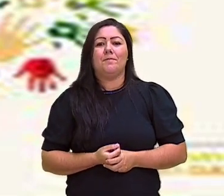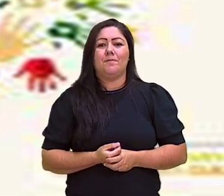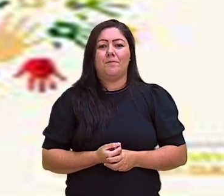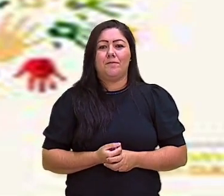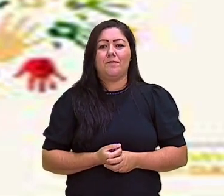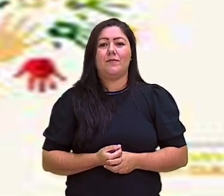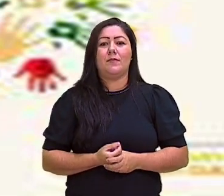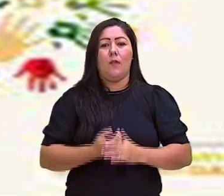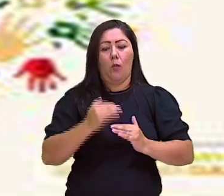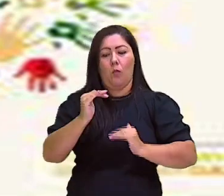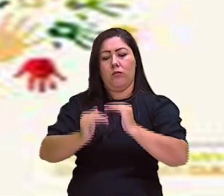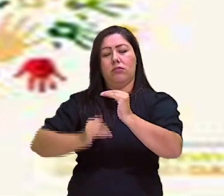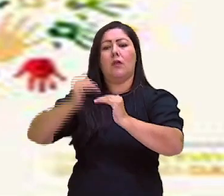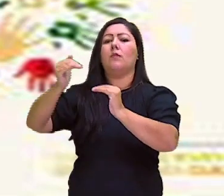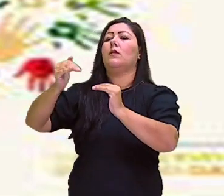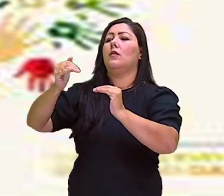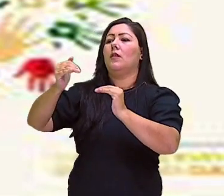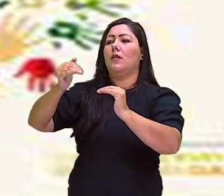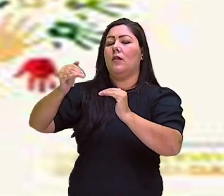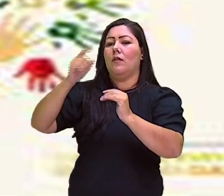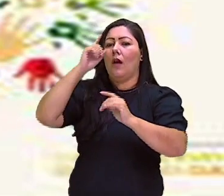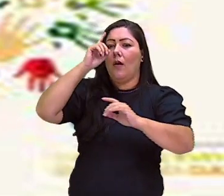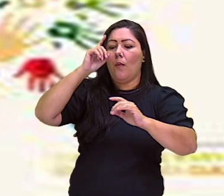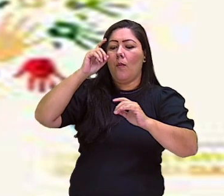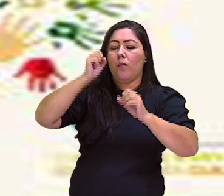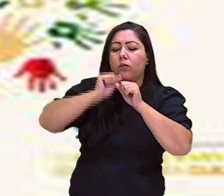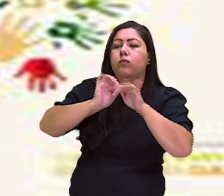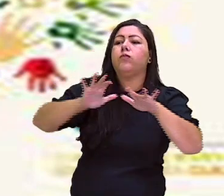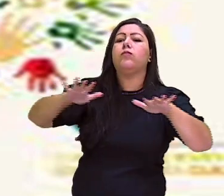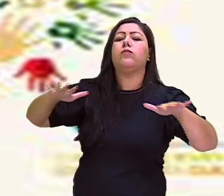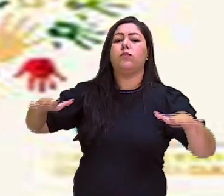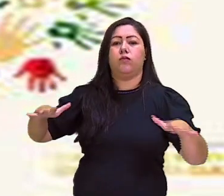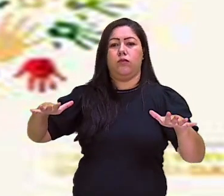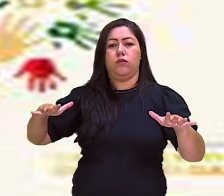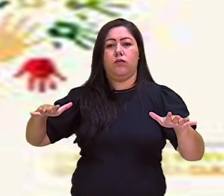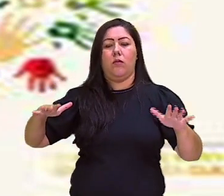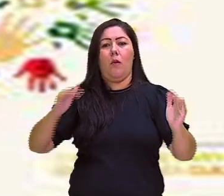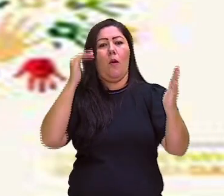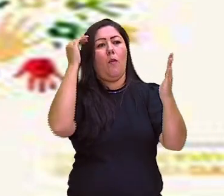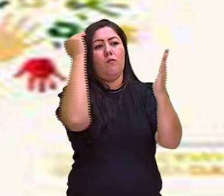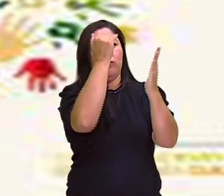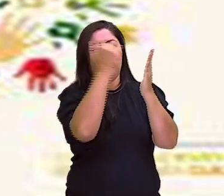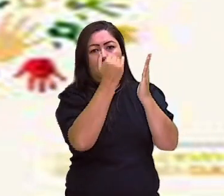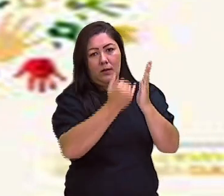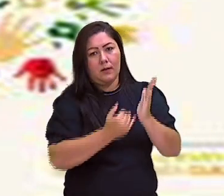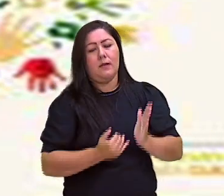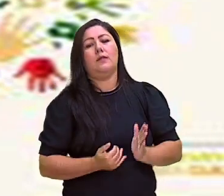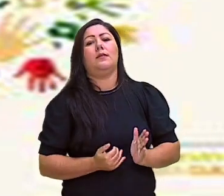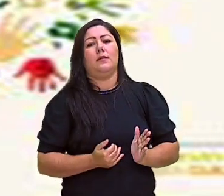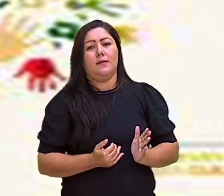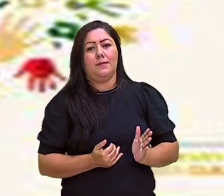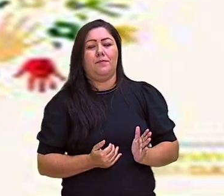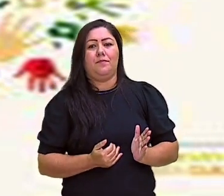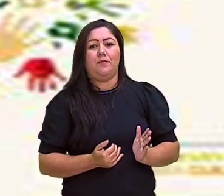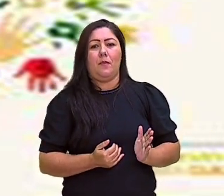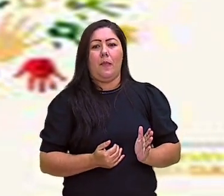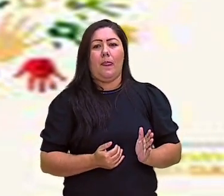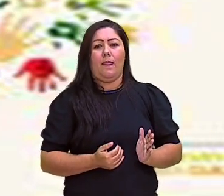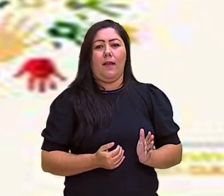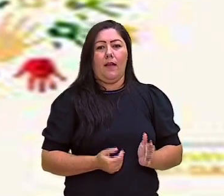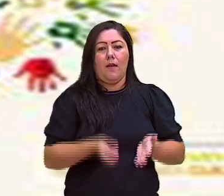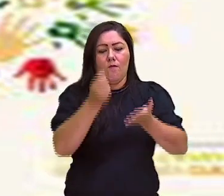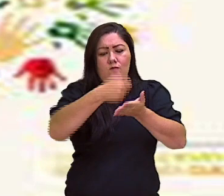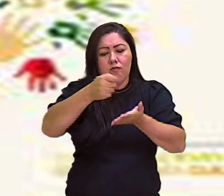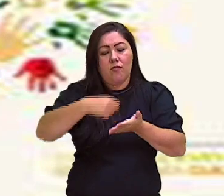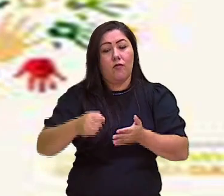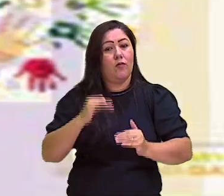por promover o respeito a esses direitos e liberdades, e pela adoção de medidas progressivas